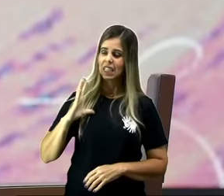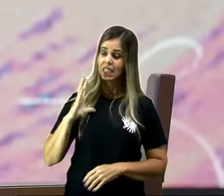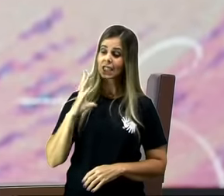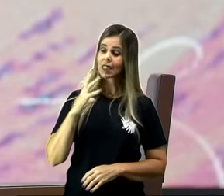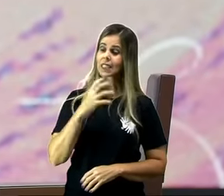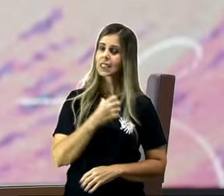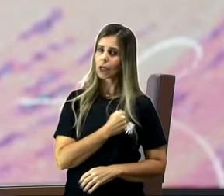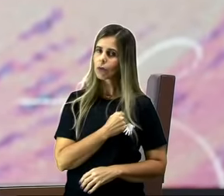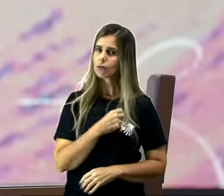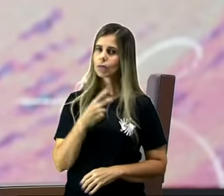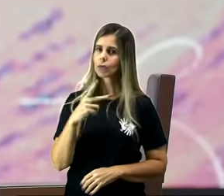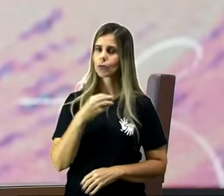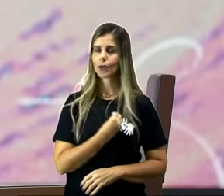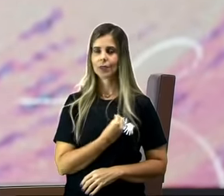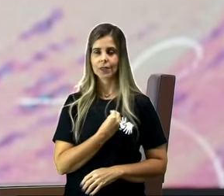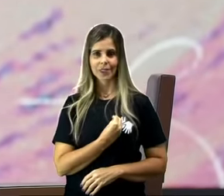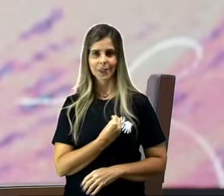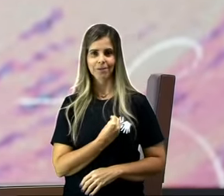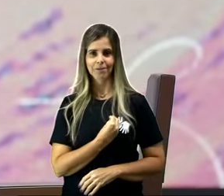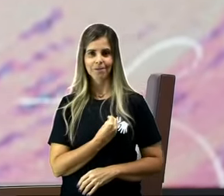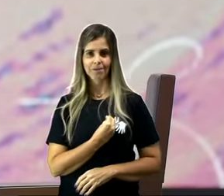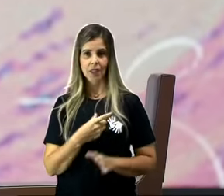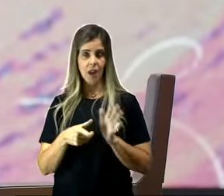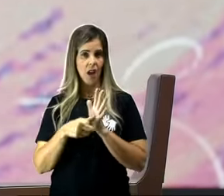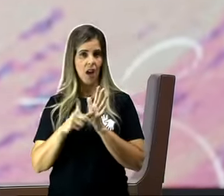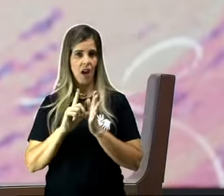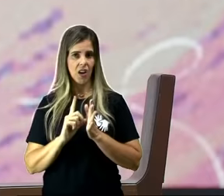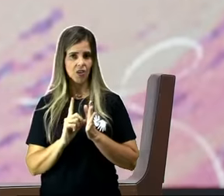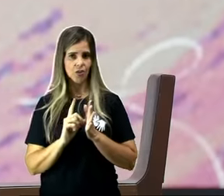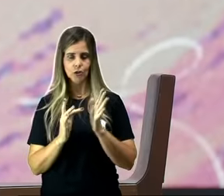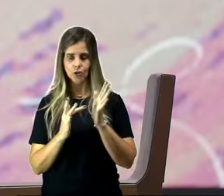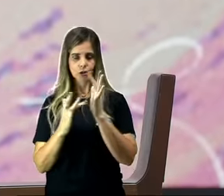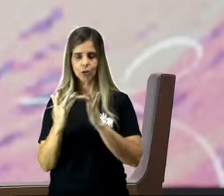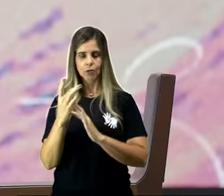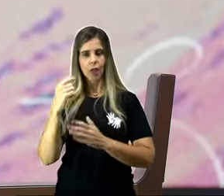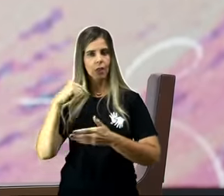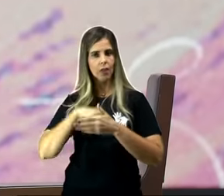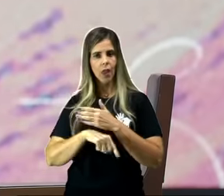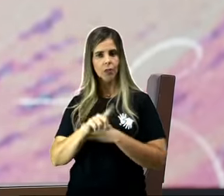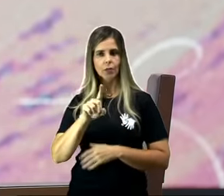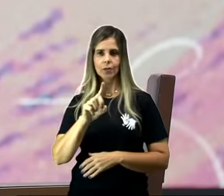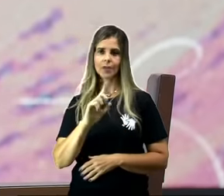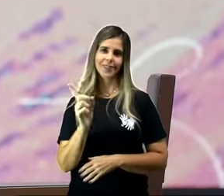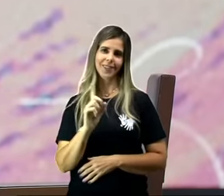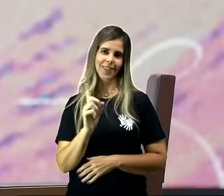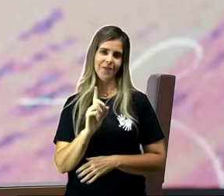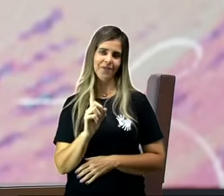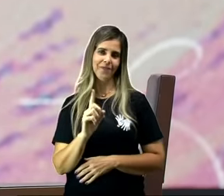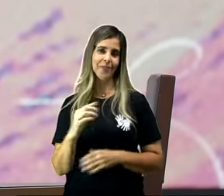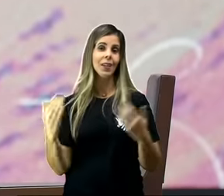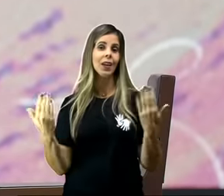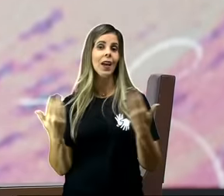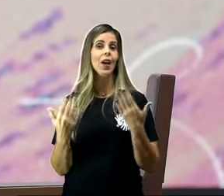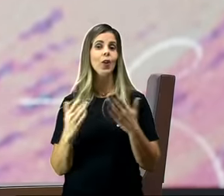Antes Ele não era, você não era habitação dEle, mas agora você é morada dEle.